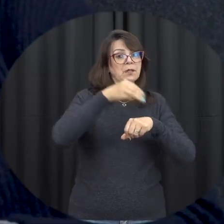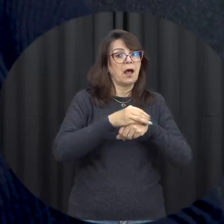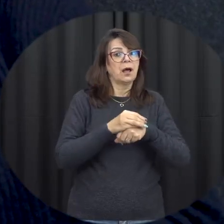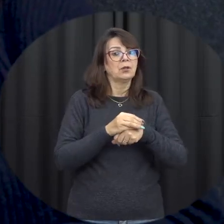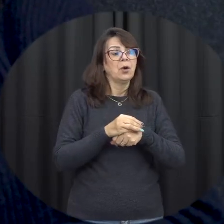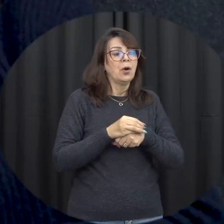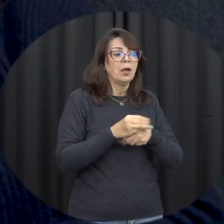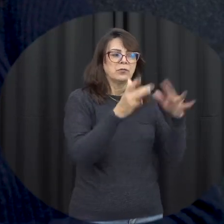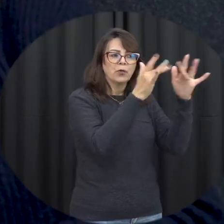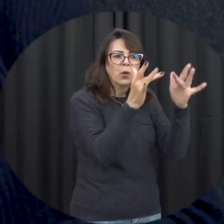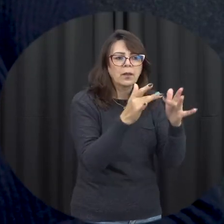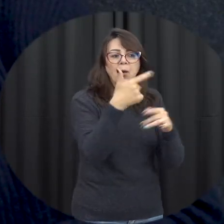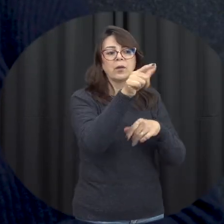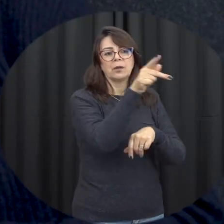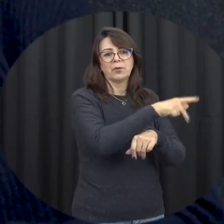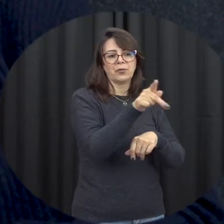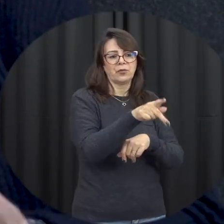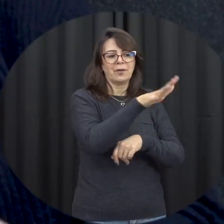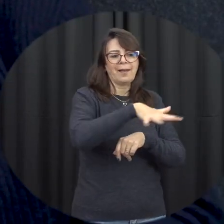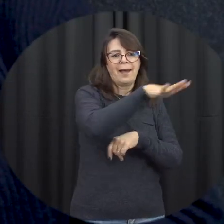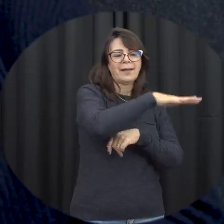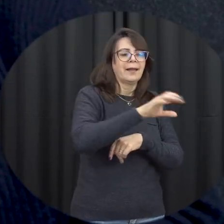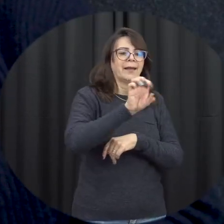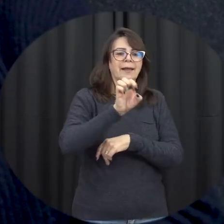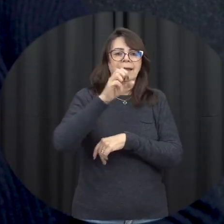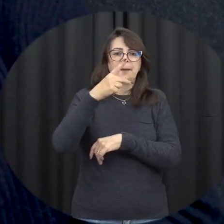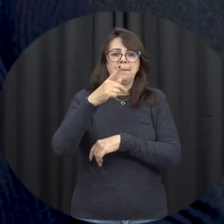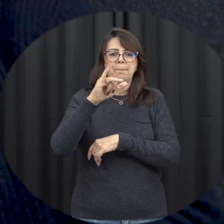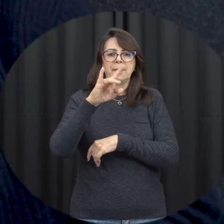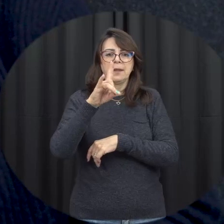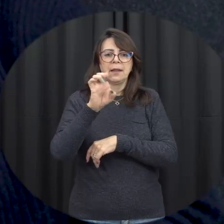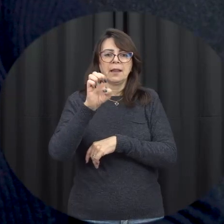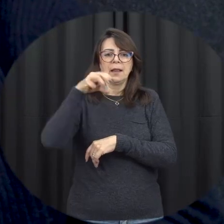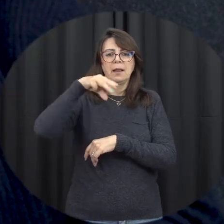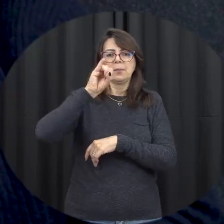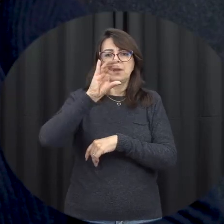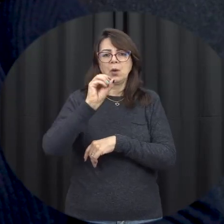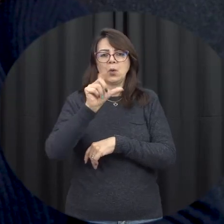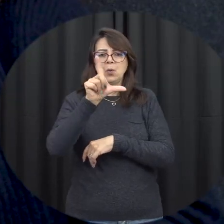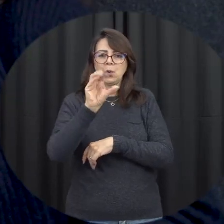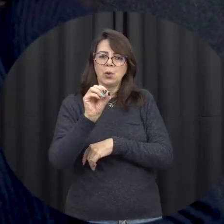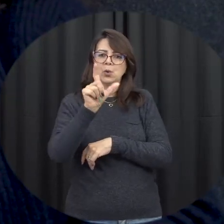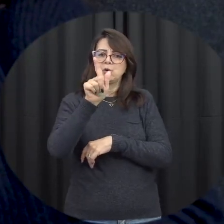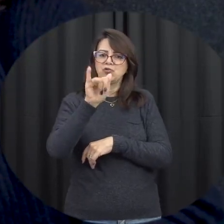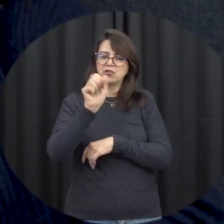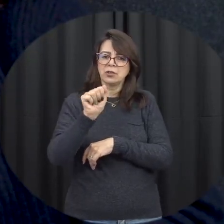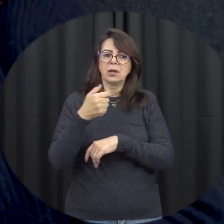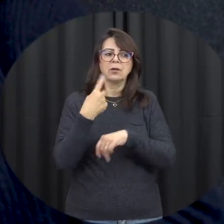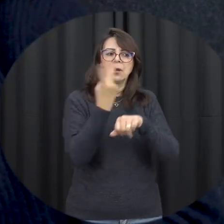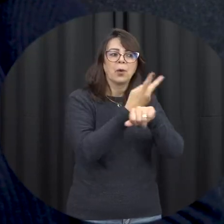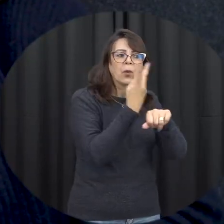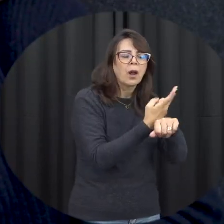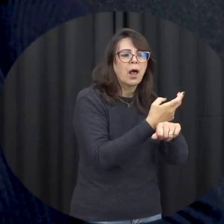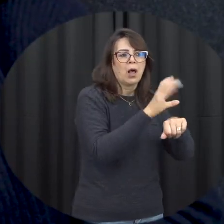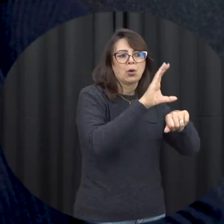me colocou em contato com outra professora da área da epidemiologia e eu tive que procurar disciplinas na Fiocruz e no Instituto da